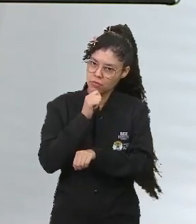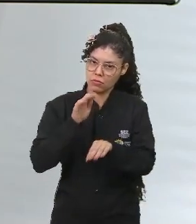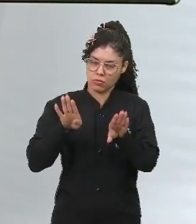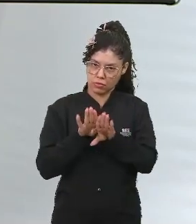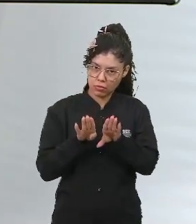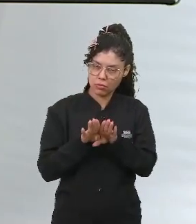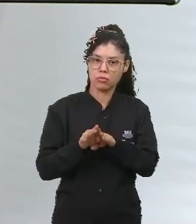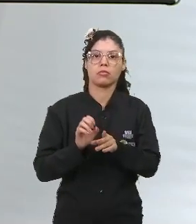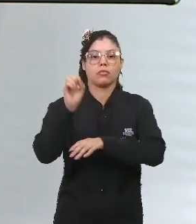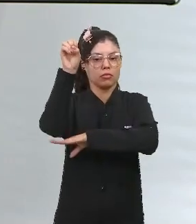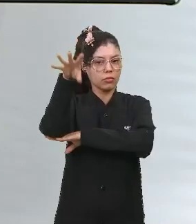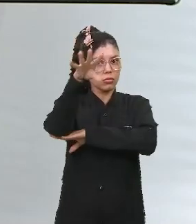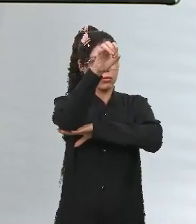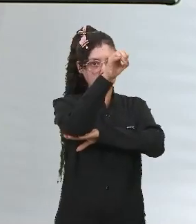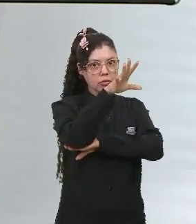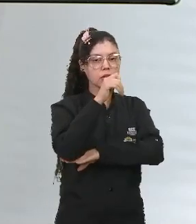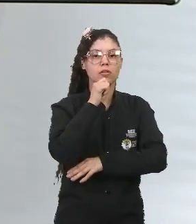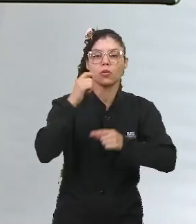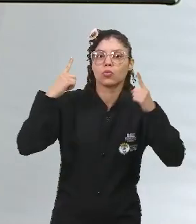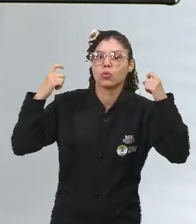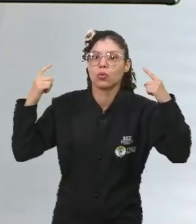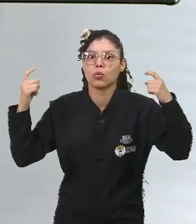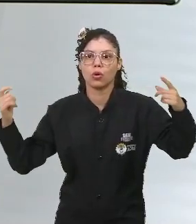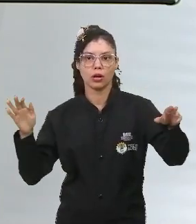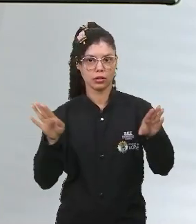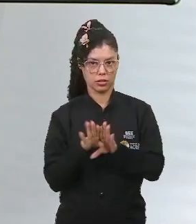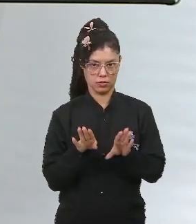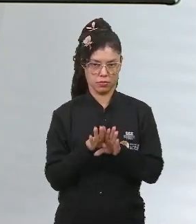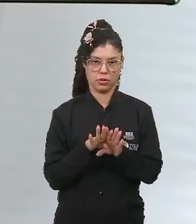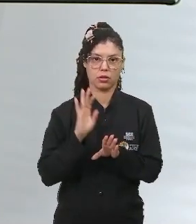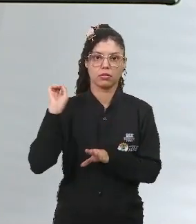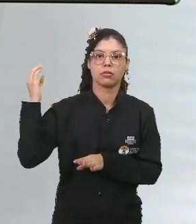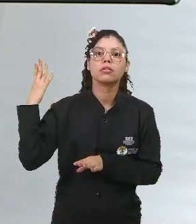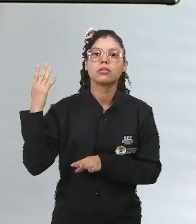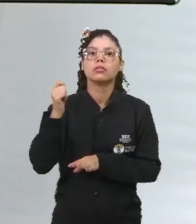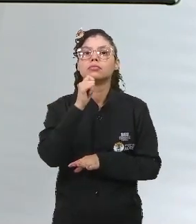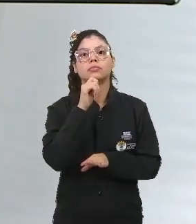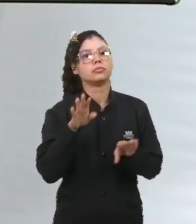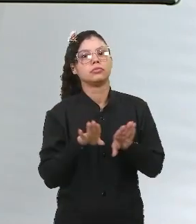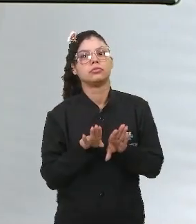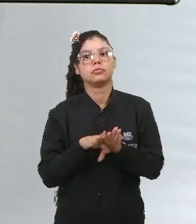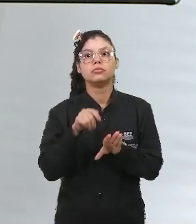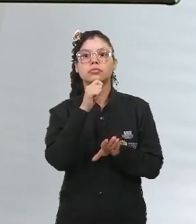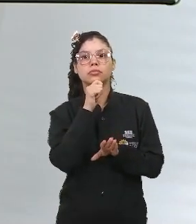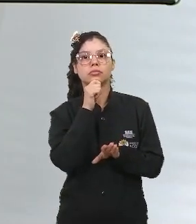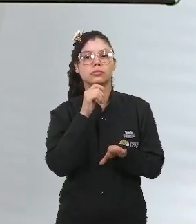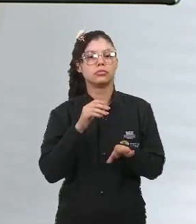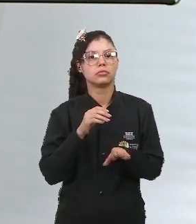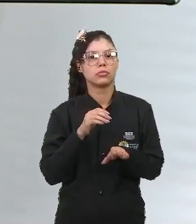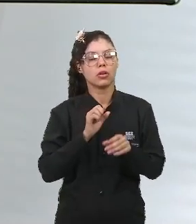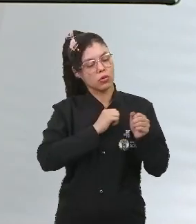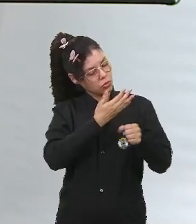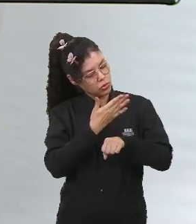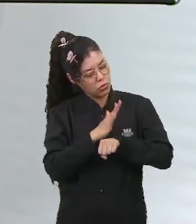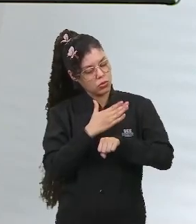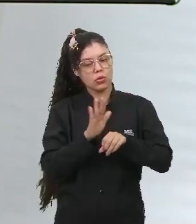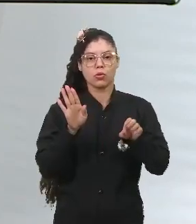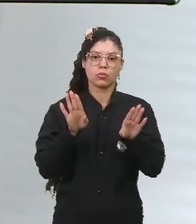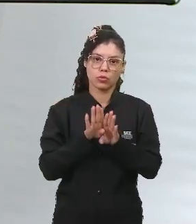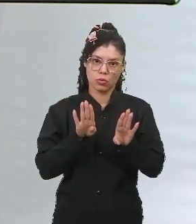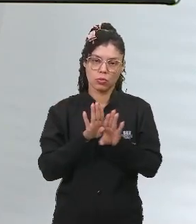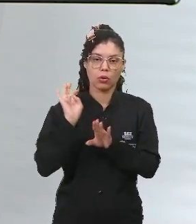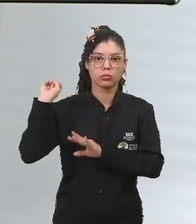a iluminação e a sonoplastia, elas acontecem também durante os ensaios, mas